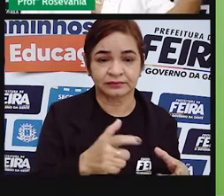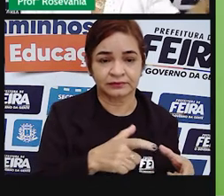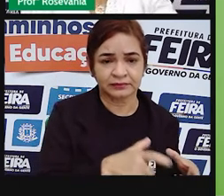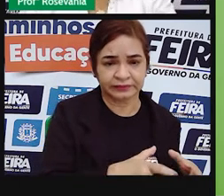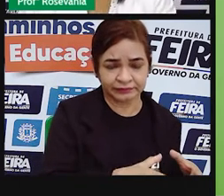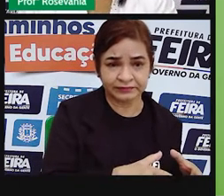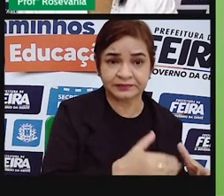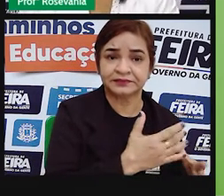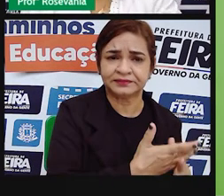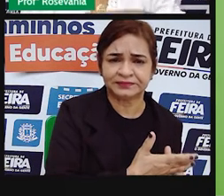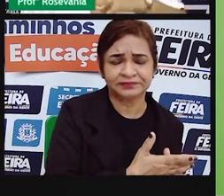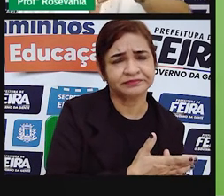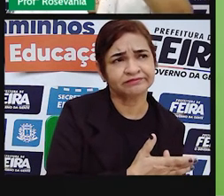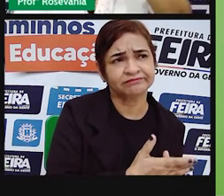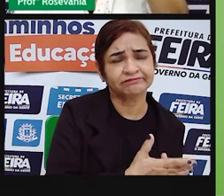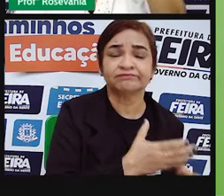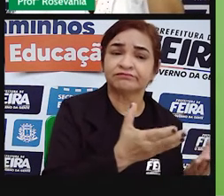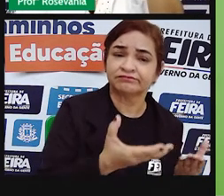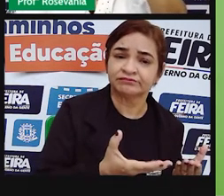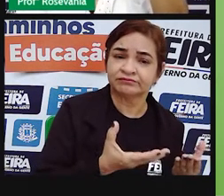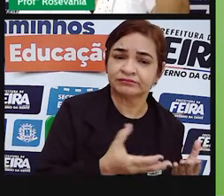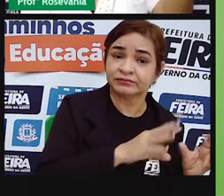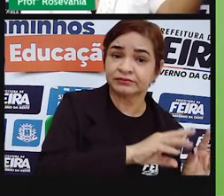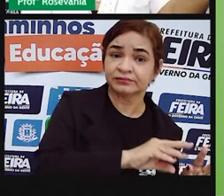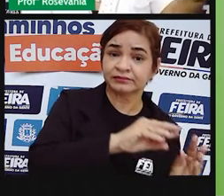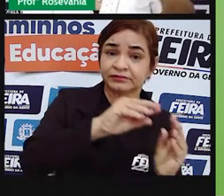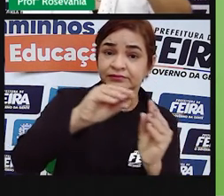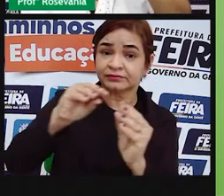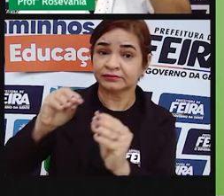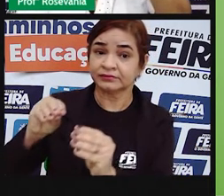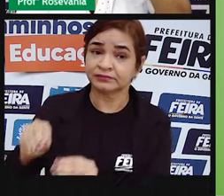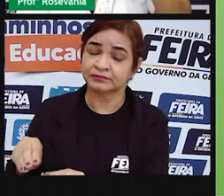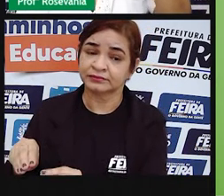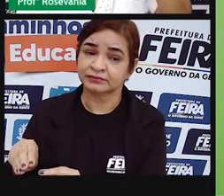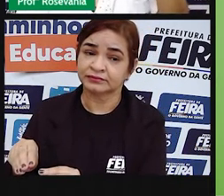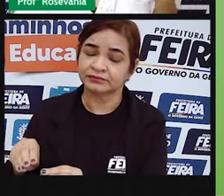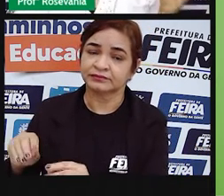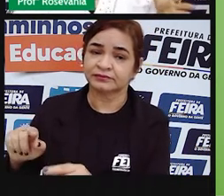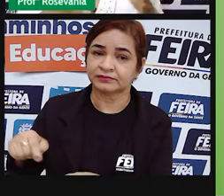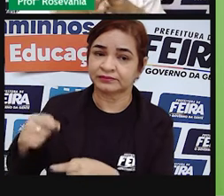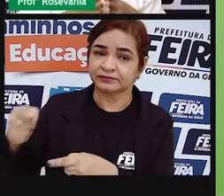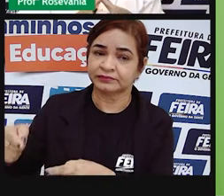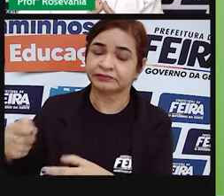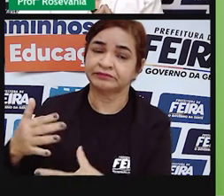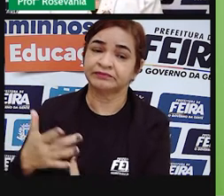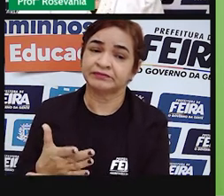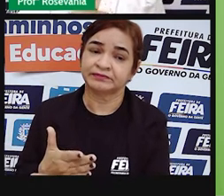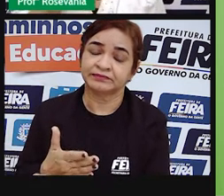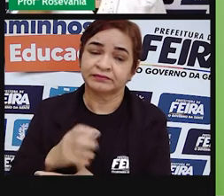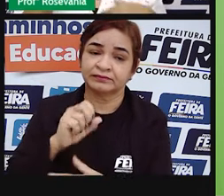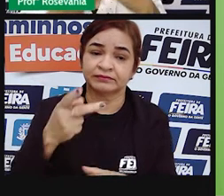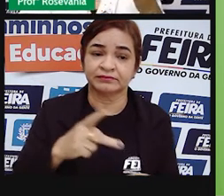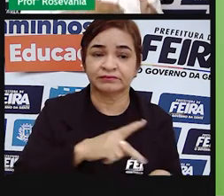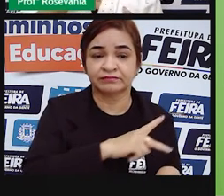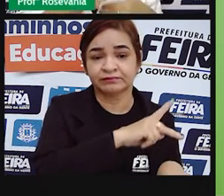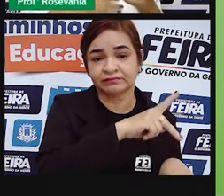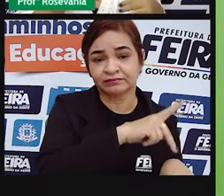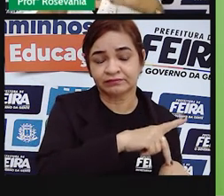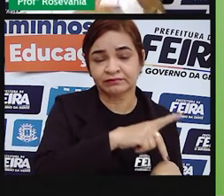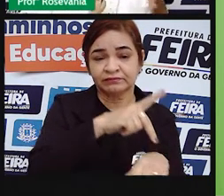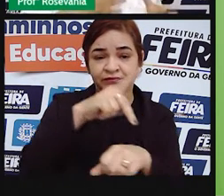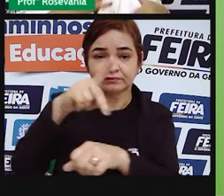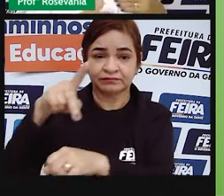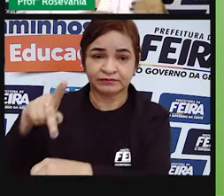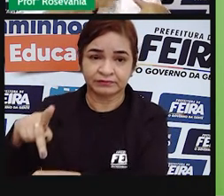uma outra cidade. Eu vou morar em um outro país, né? E o que que eu devo entender disso aí? Mudou